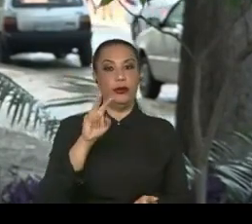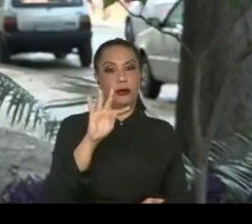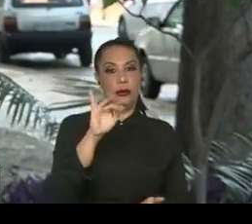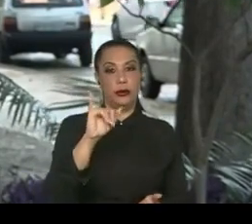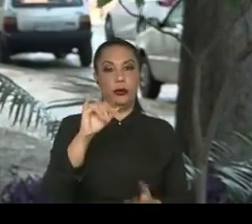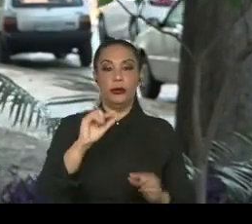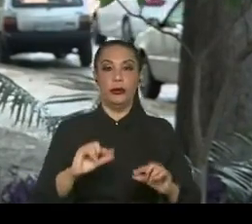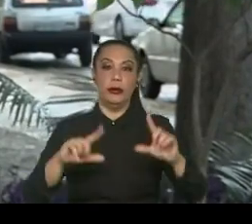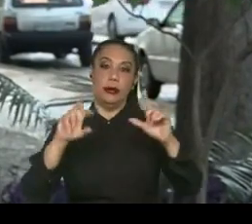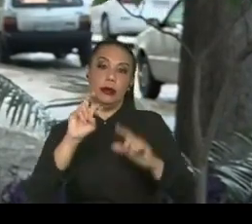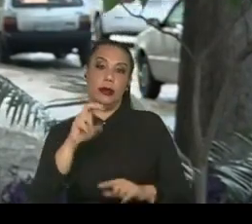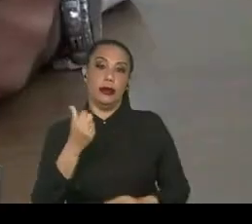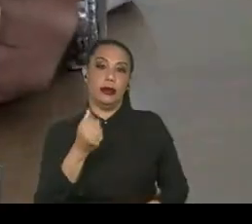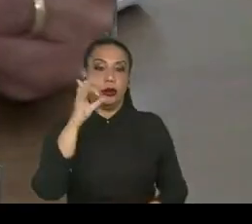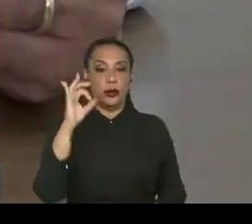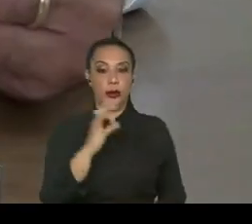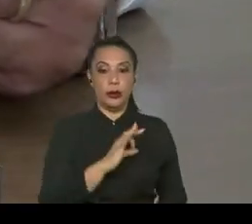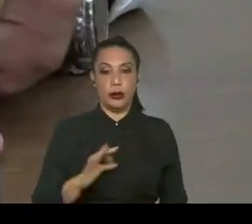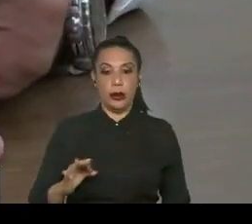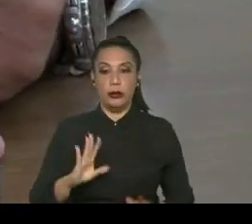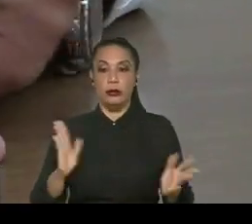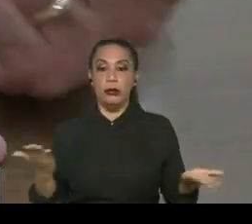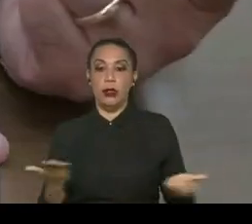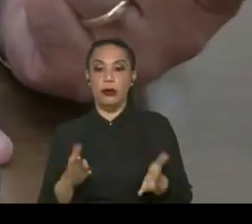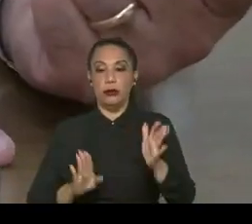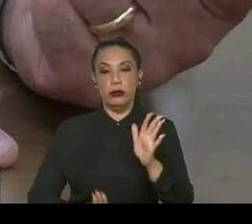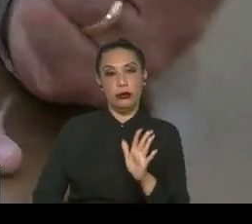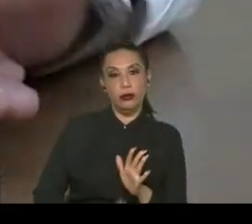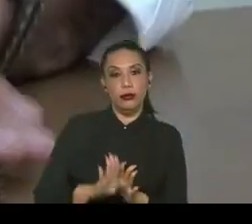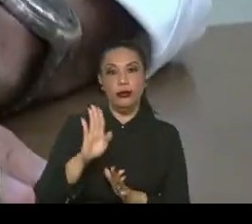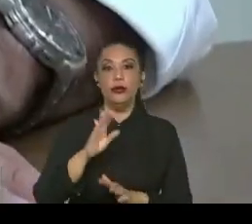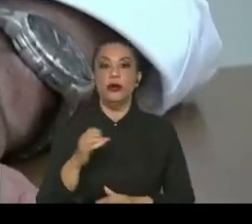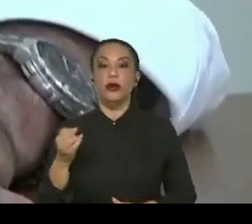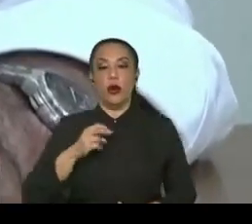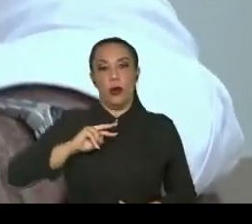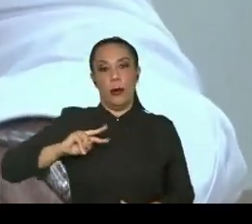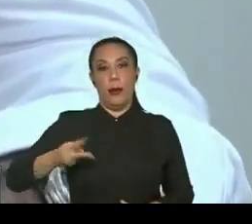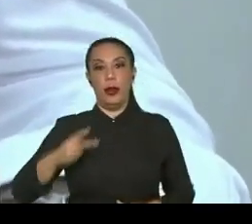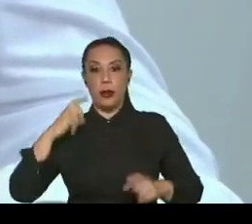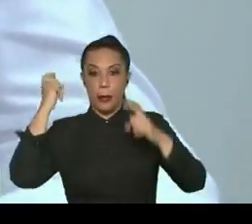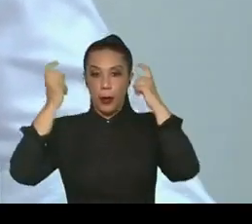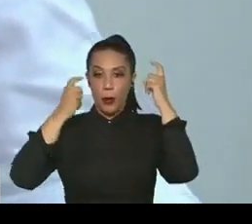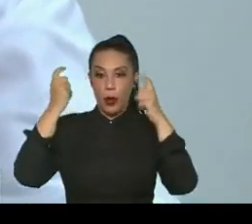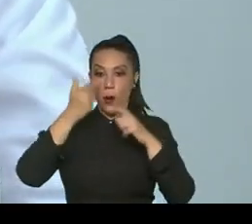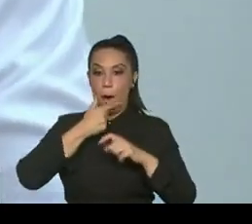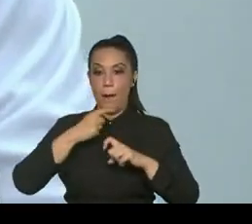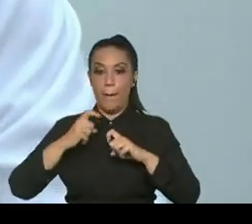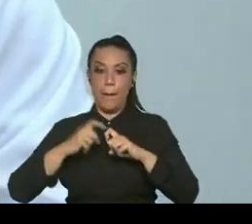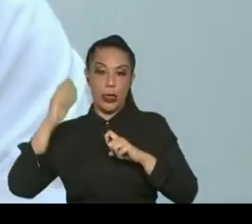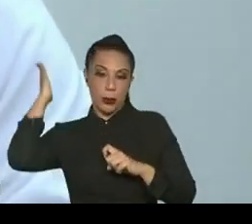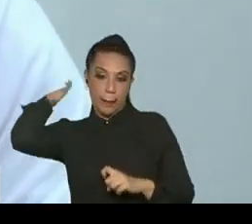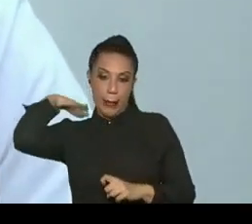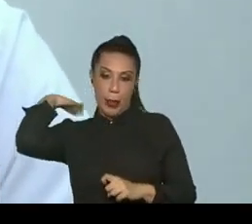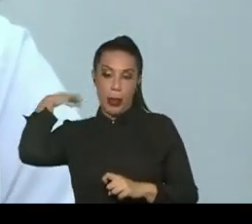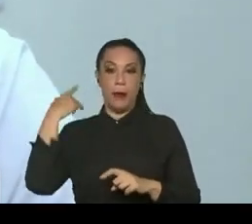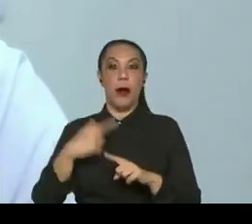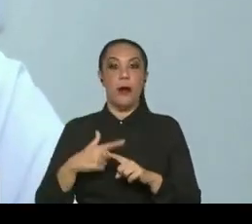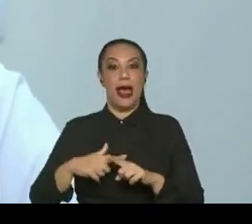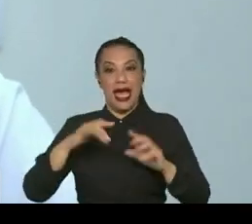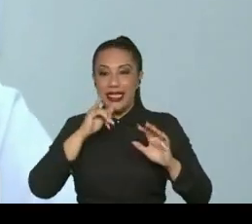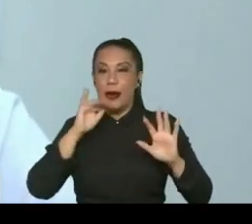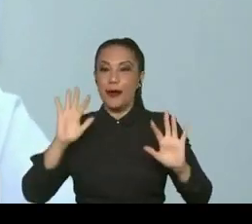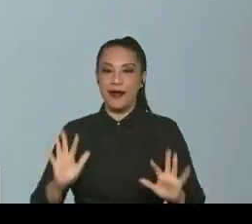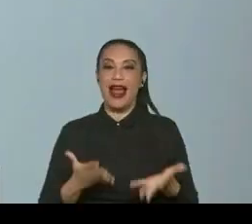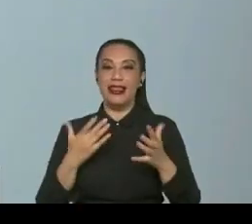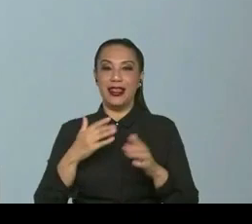cresceram 56%. A crescente de casos da nova variante preocupa esse pneumologista, ainda mais com a chegada das festas de final